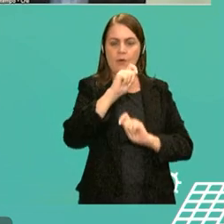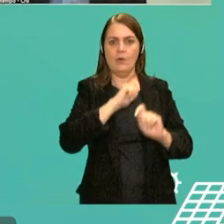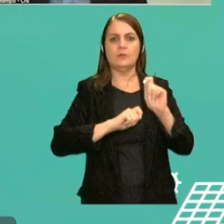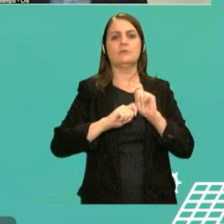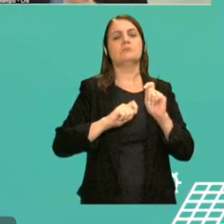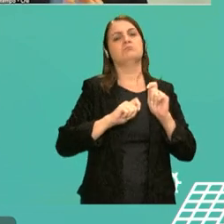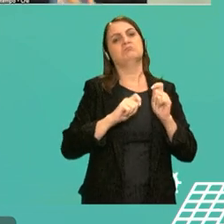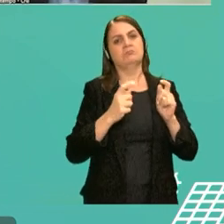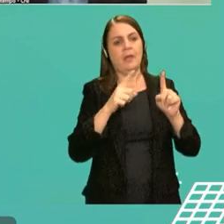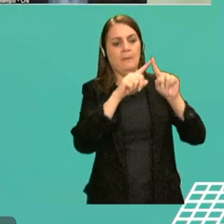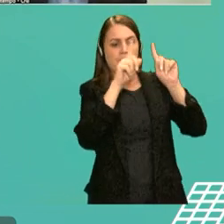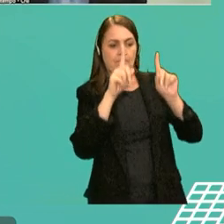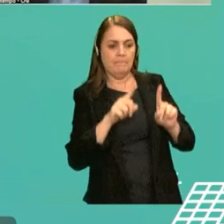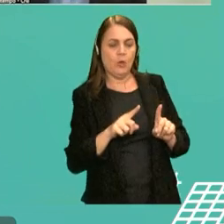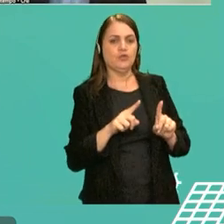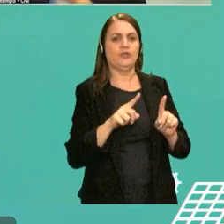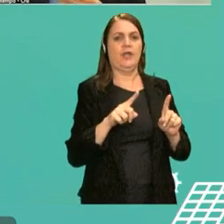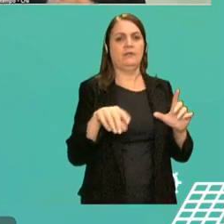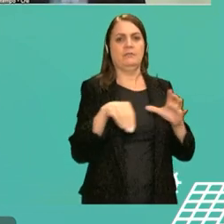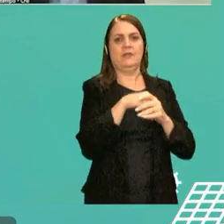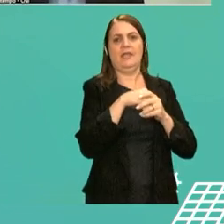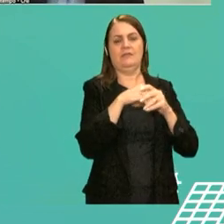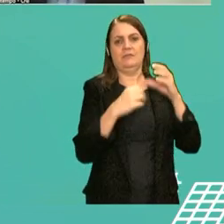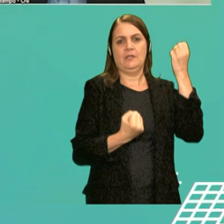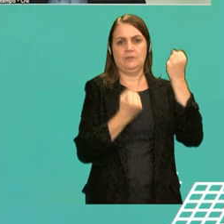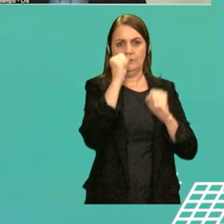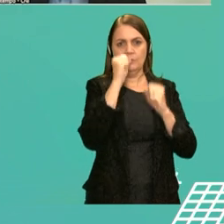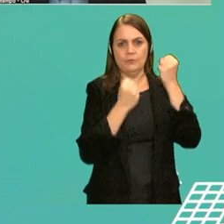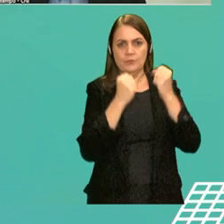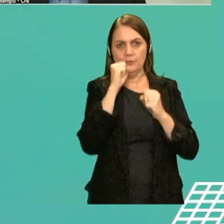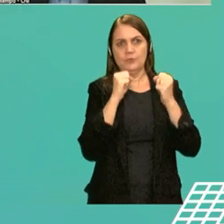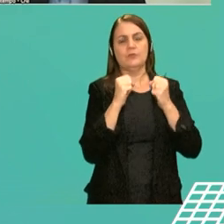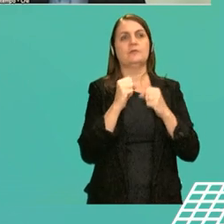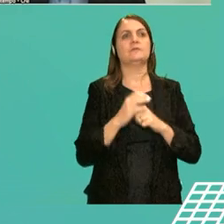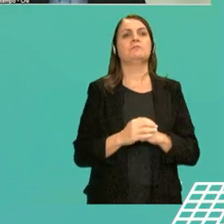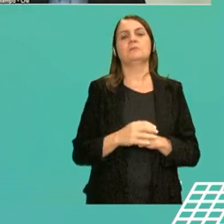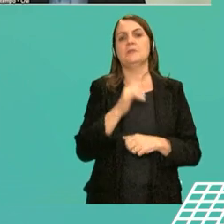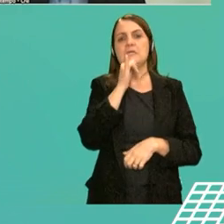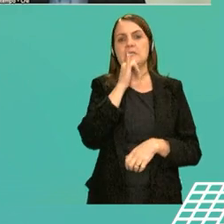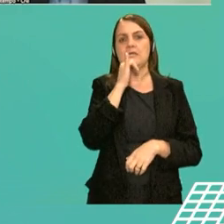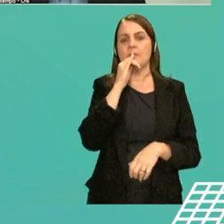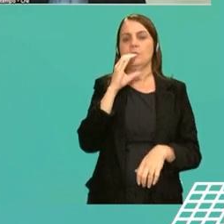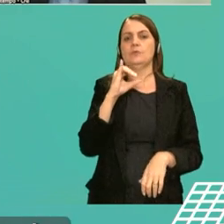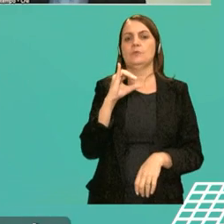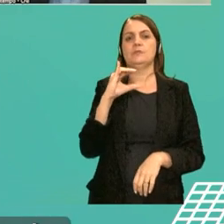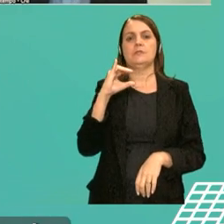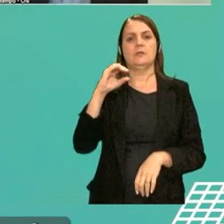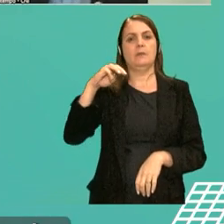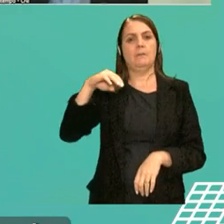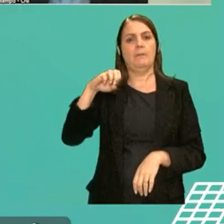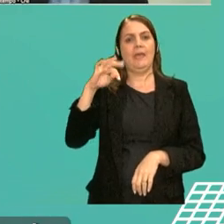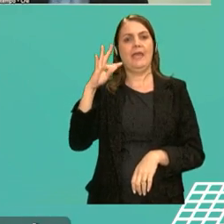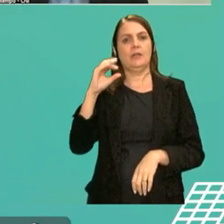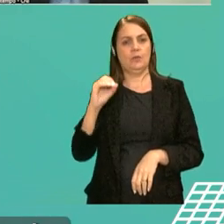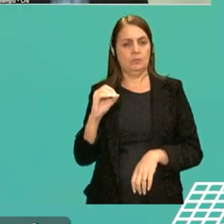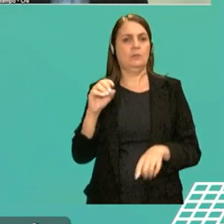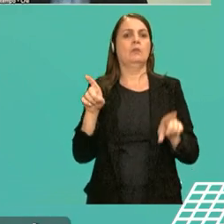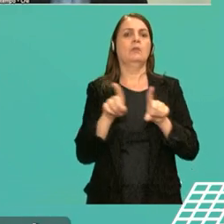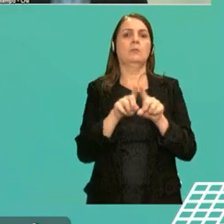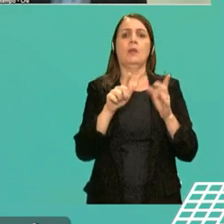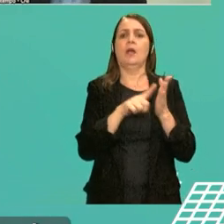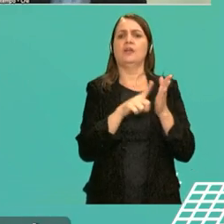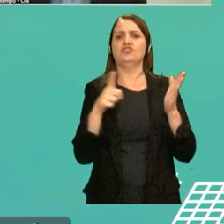industriais daqueles setores mais energointensivos, a exemplo do próprio cimento e muitos outros. É uma agenda que é bastante